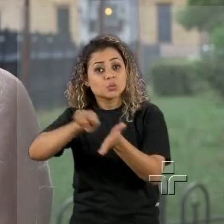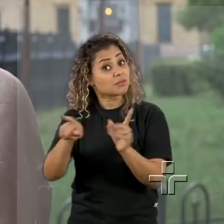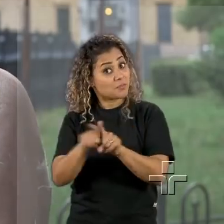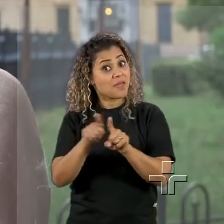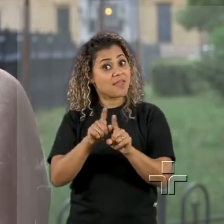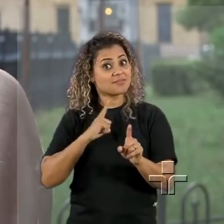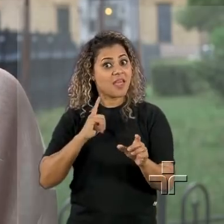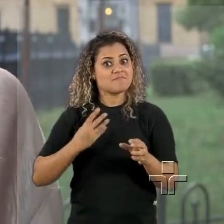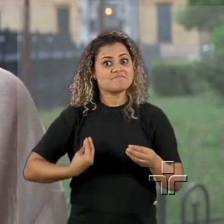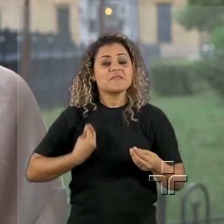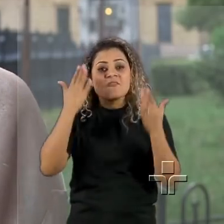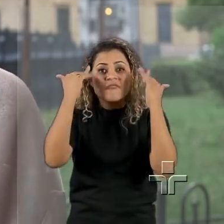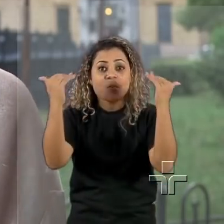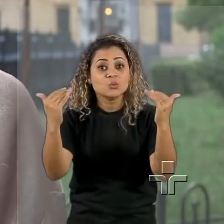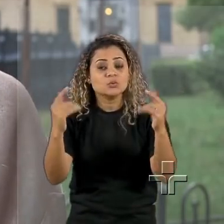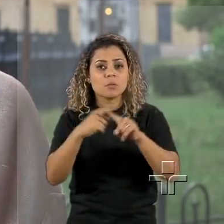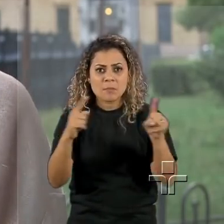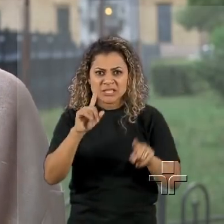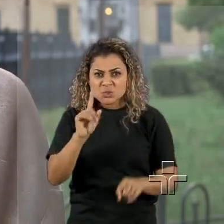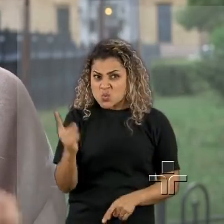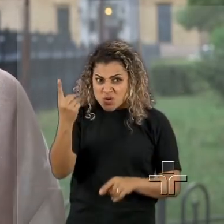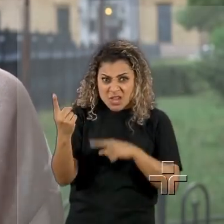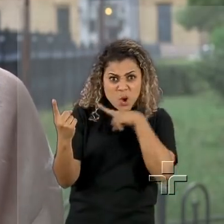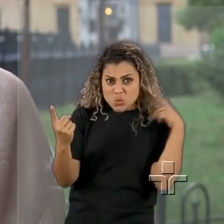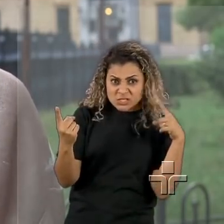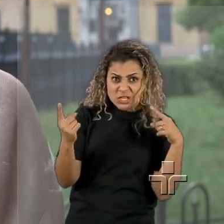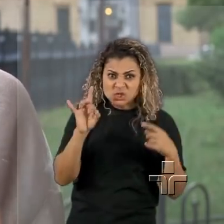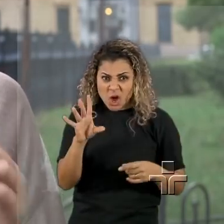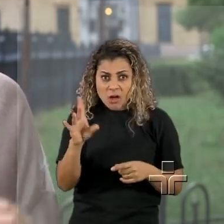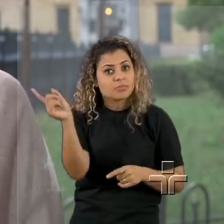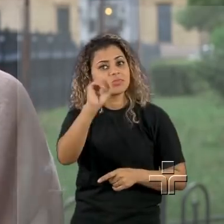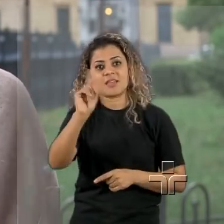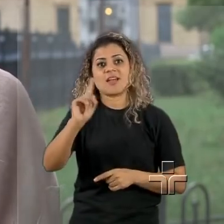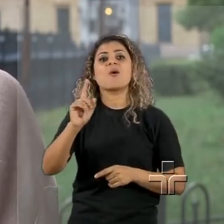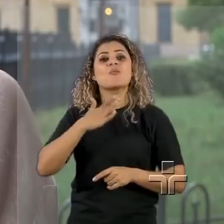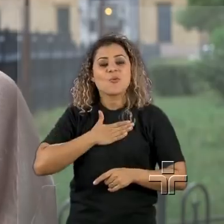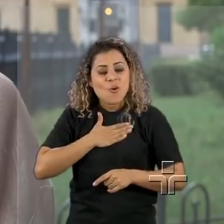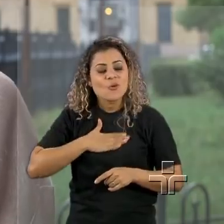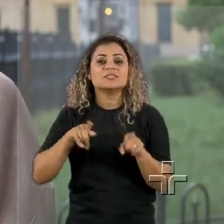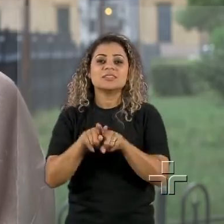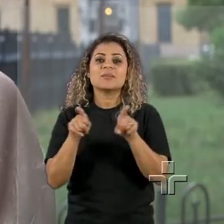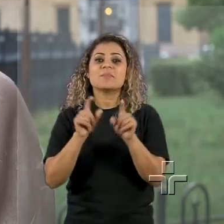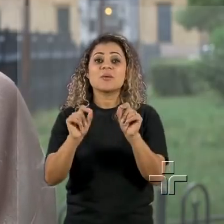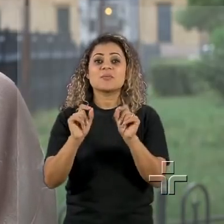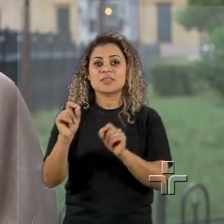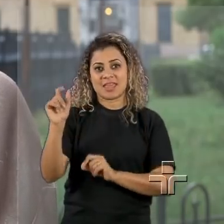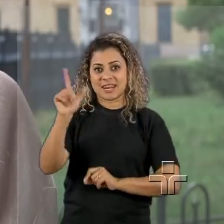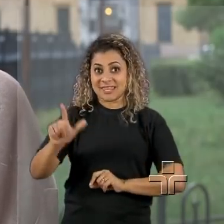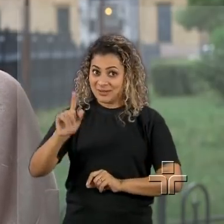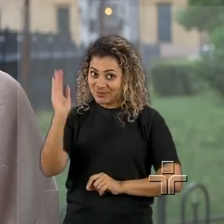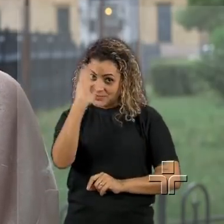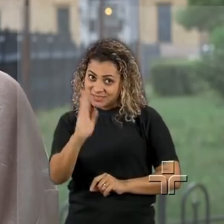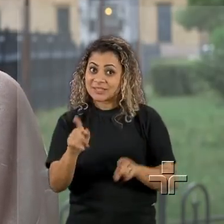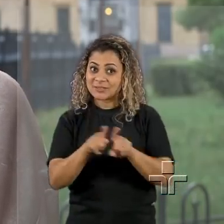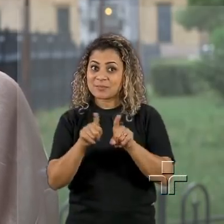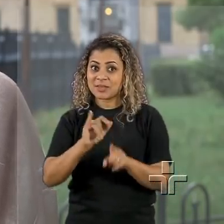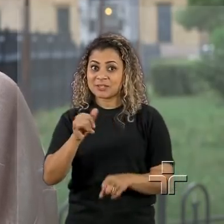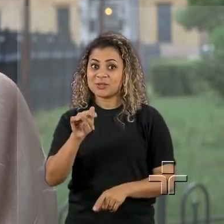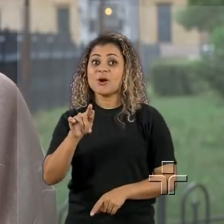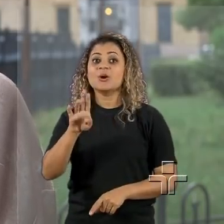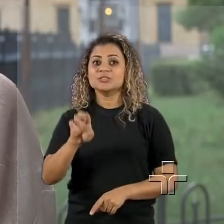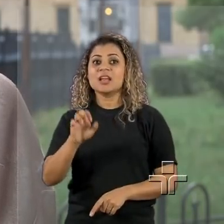Na hora do almoço, os russos matam a fome devorando livros. No Sebo da Maria, instalado em uma praça ao